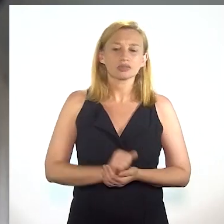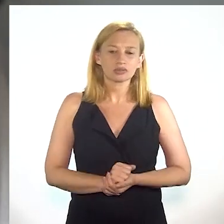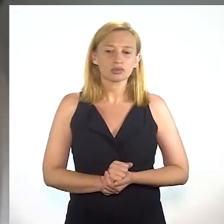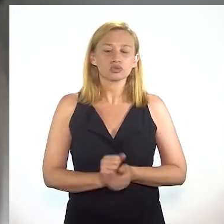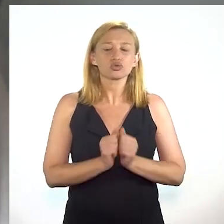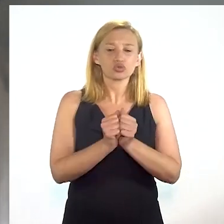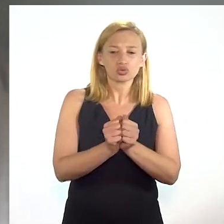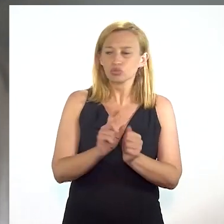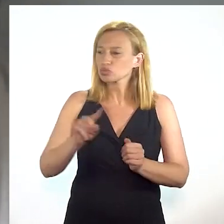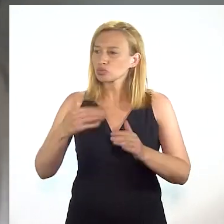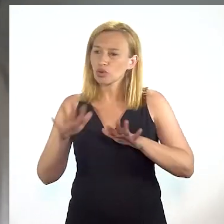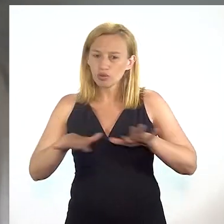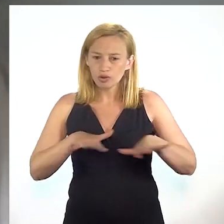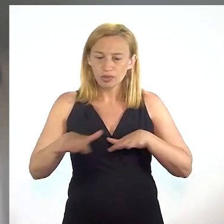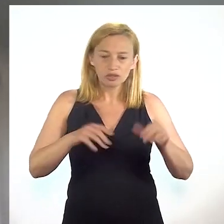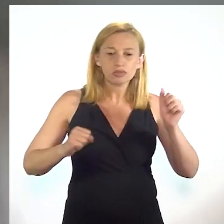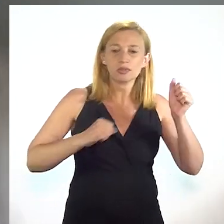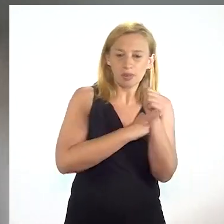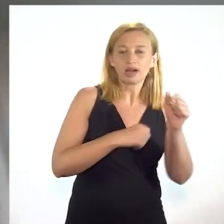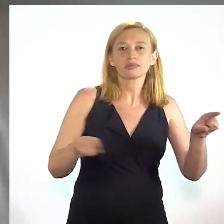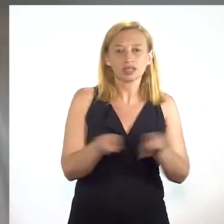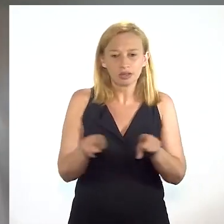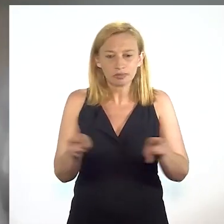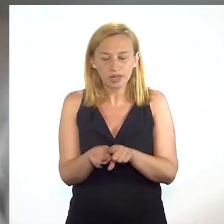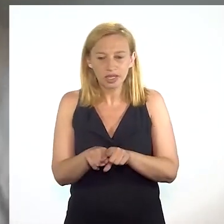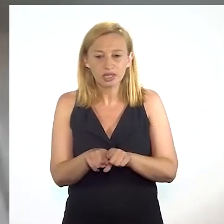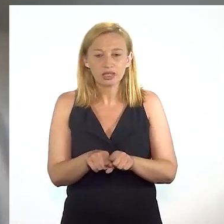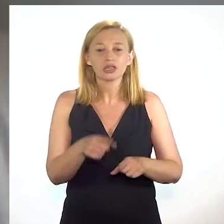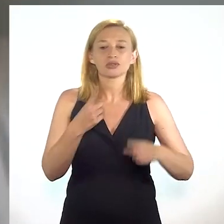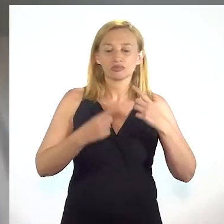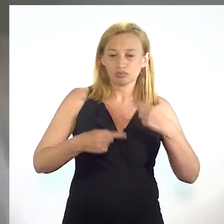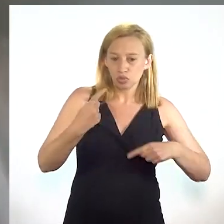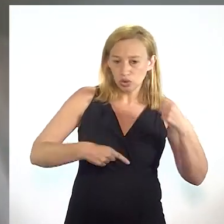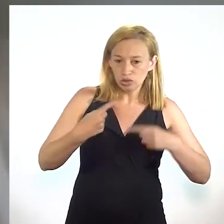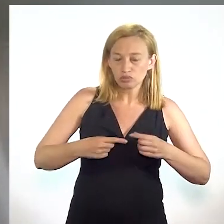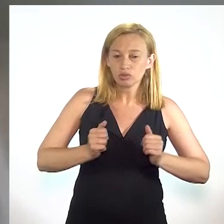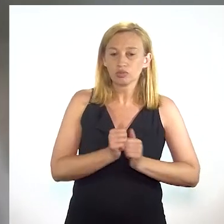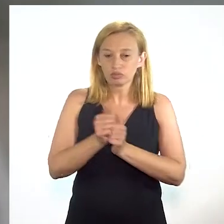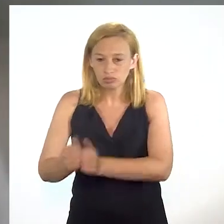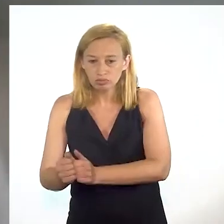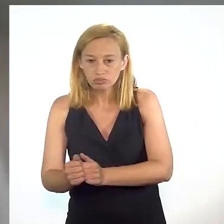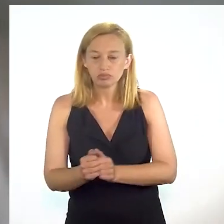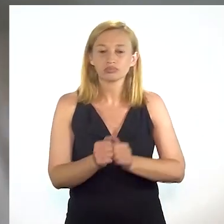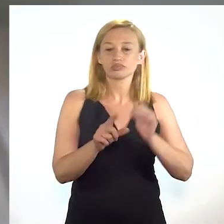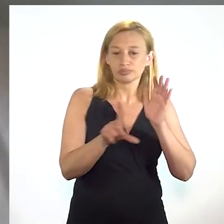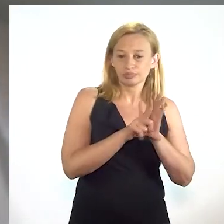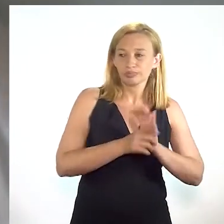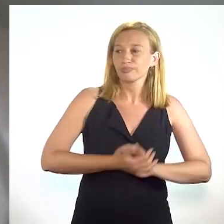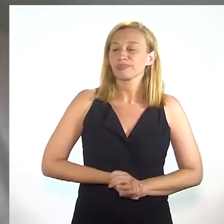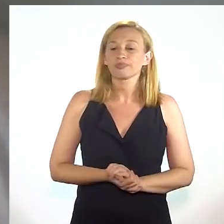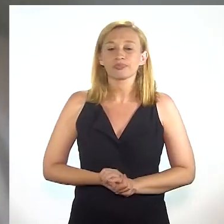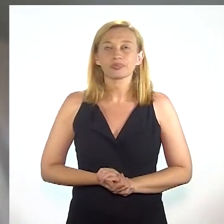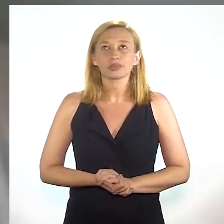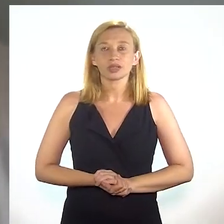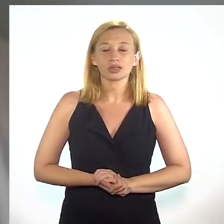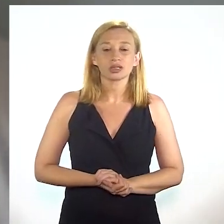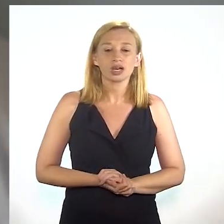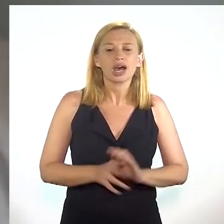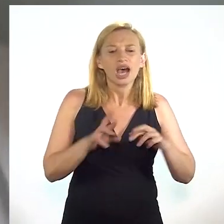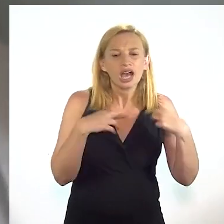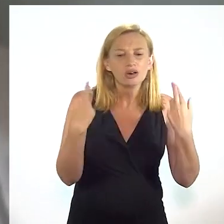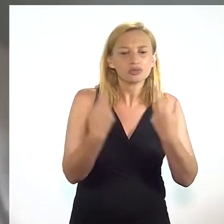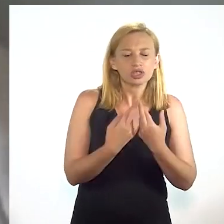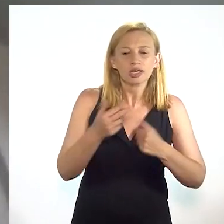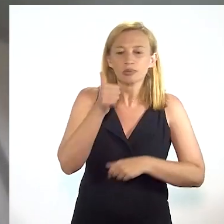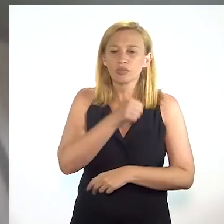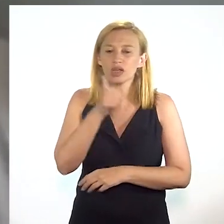Asplande, né? E junto com o Movimento Rio de Impacto também, que o Fórum coordena, Fórum da Assembleia Legislativa, a